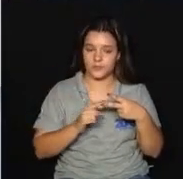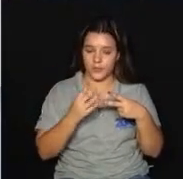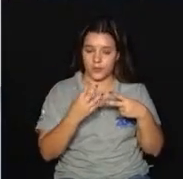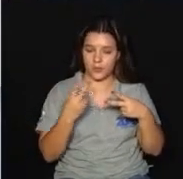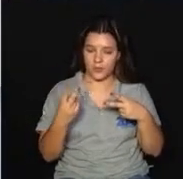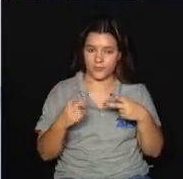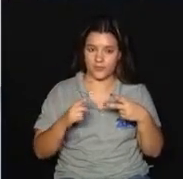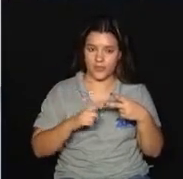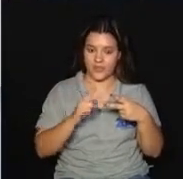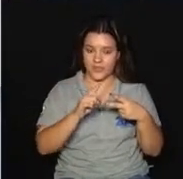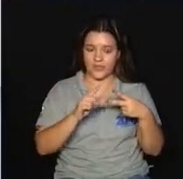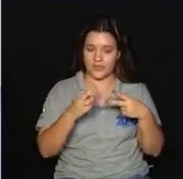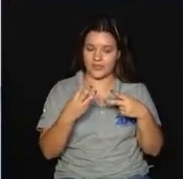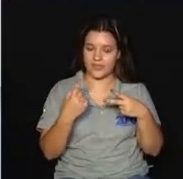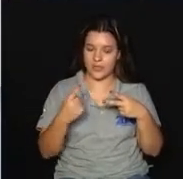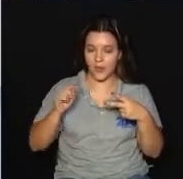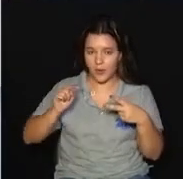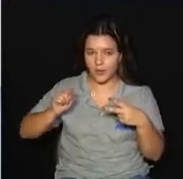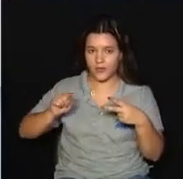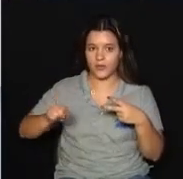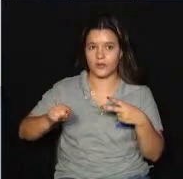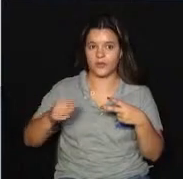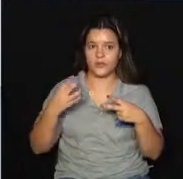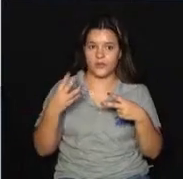42,56%, com